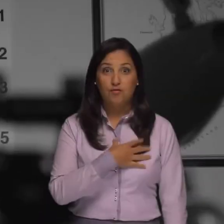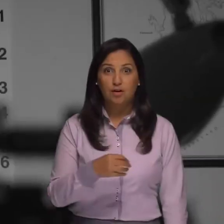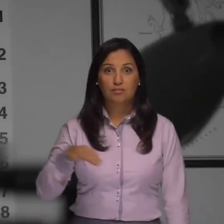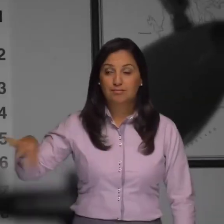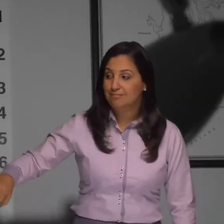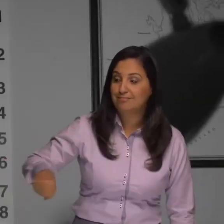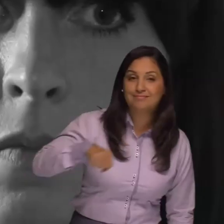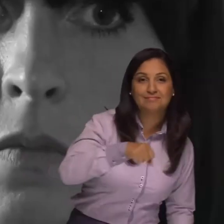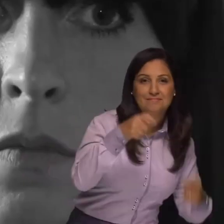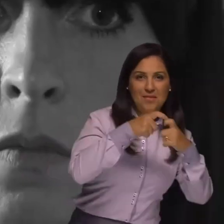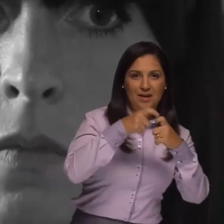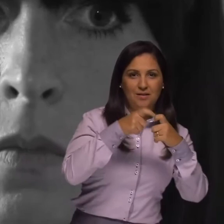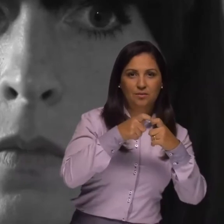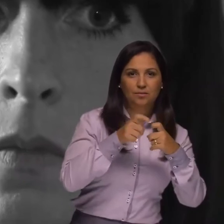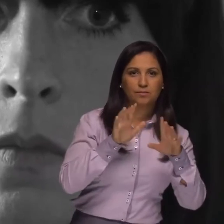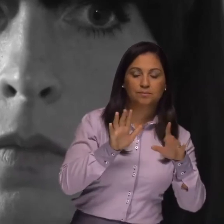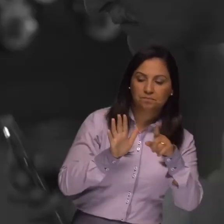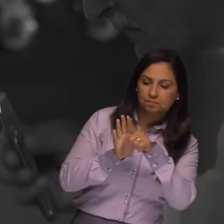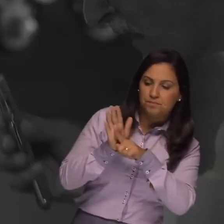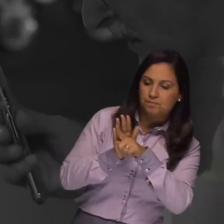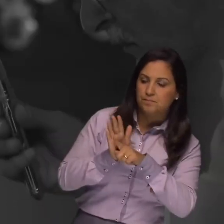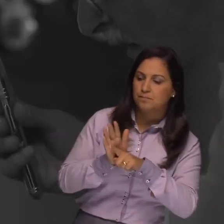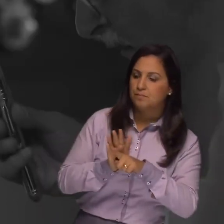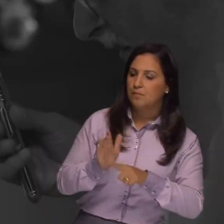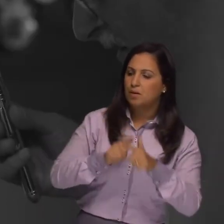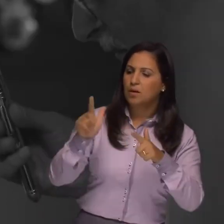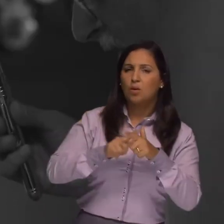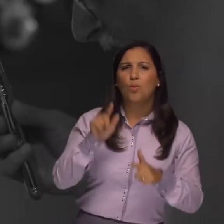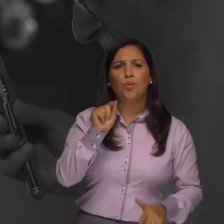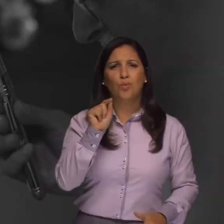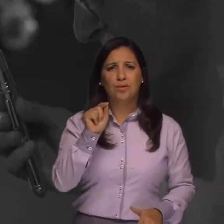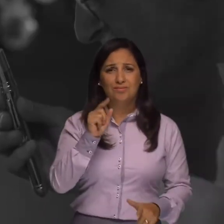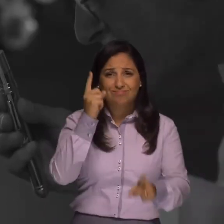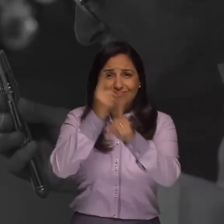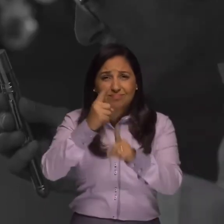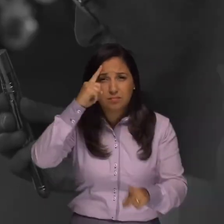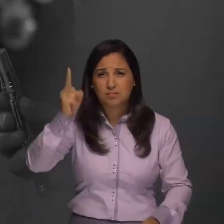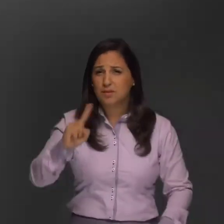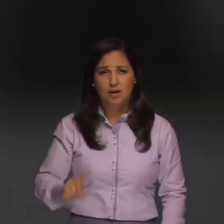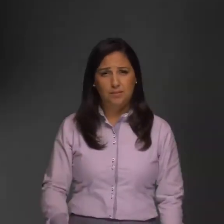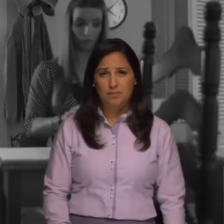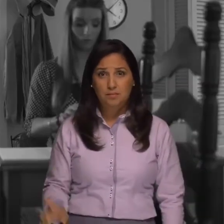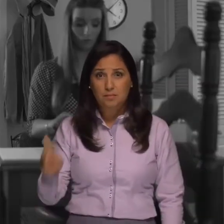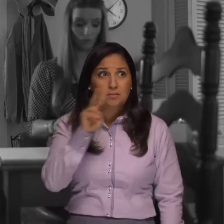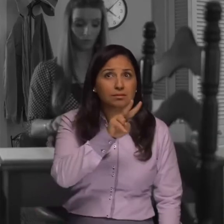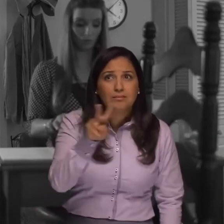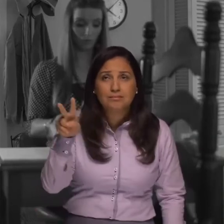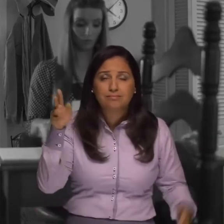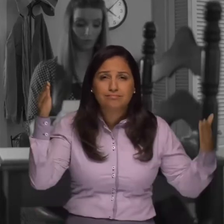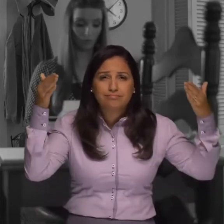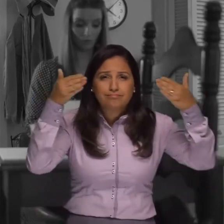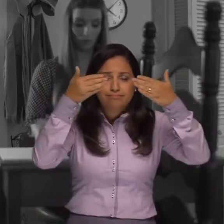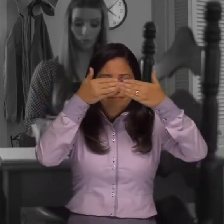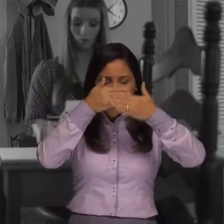Quando fomos ao médico, eles disseram que ele não tinha ido muito bem no teste de visão, mas não sabiam o que ele